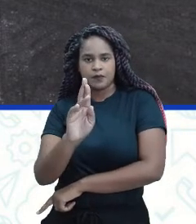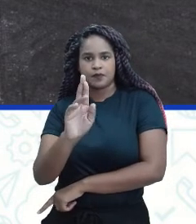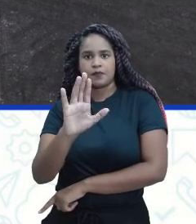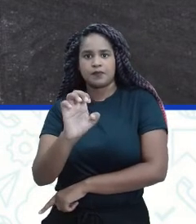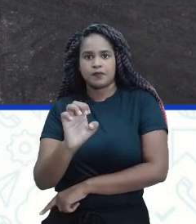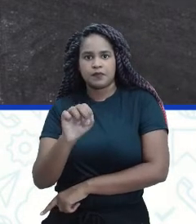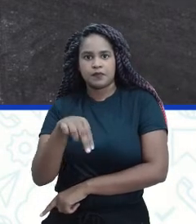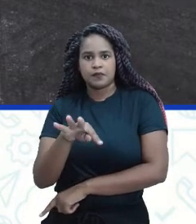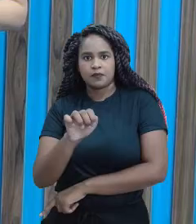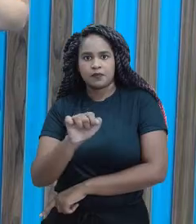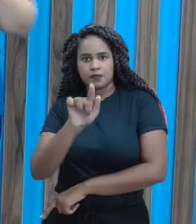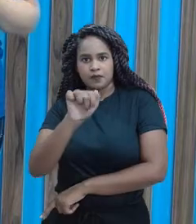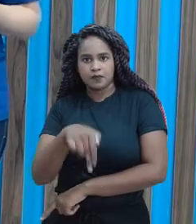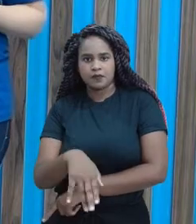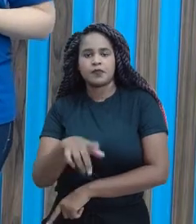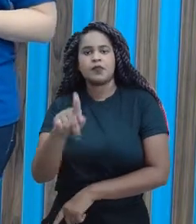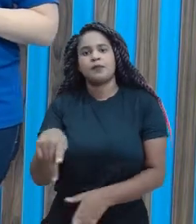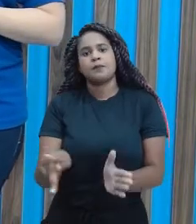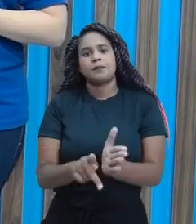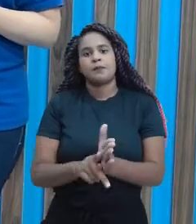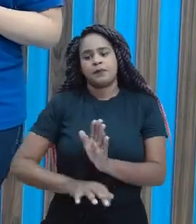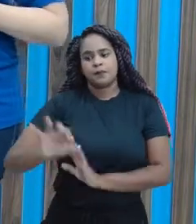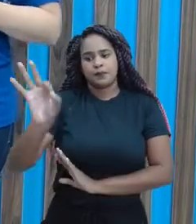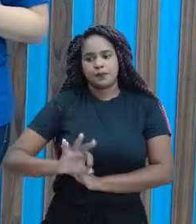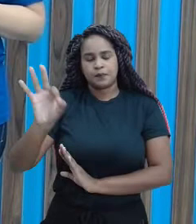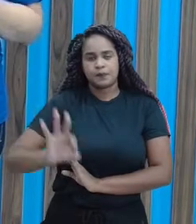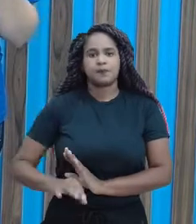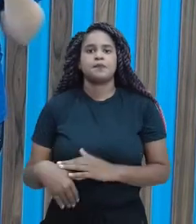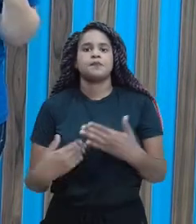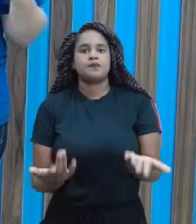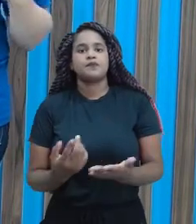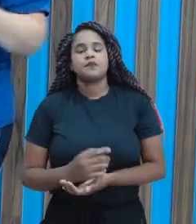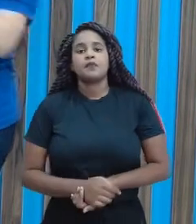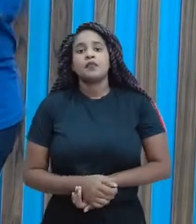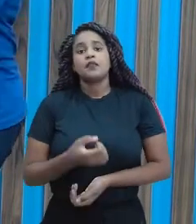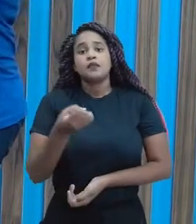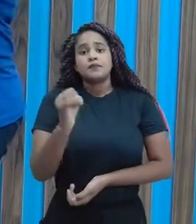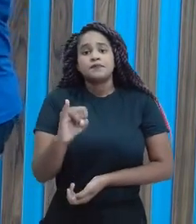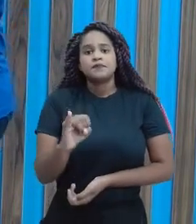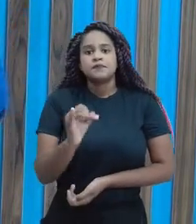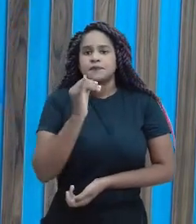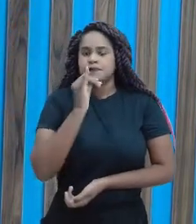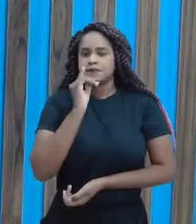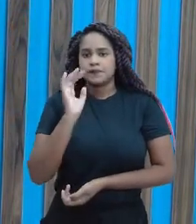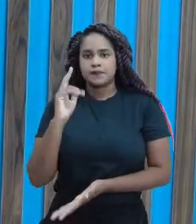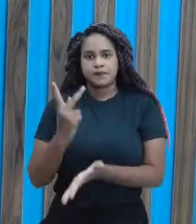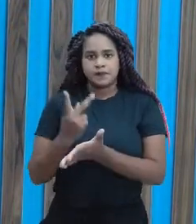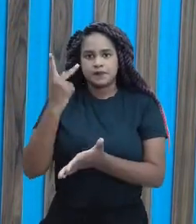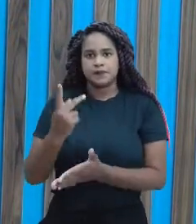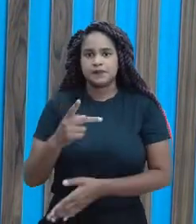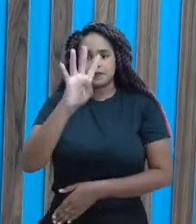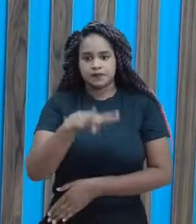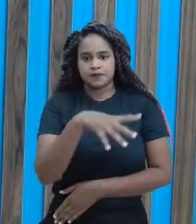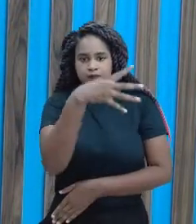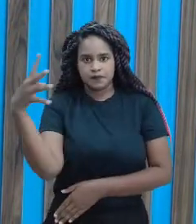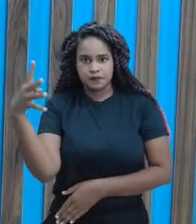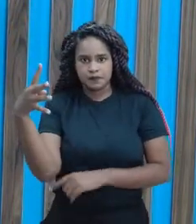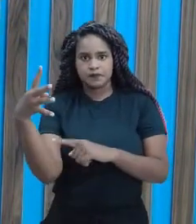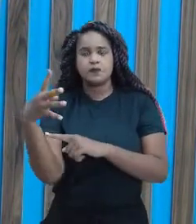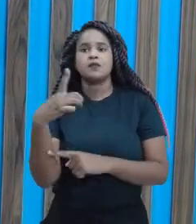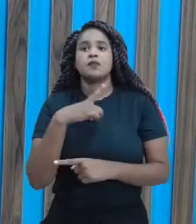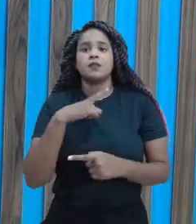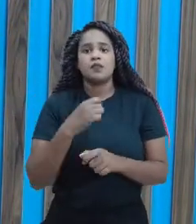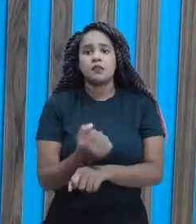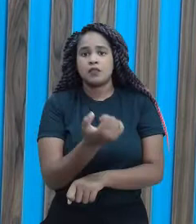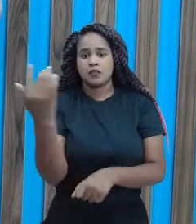percentual da coisa. Quando a gente está analisando determinada situação, por exemplo, aqui eu tenho uma malha quadriculada e tem alguns